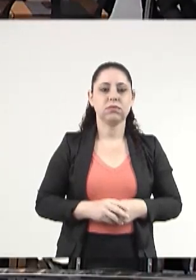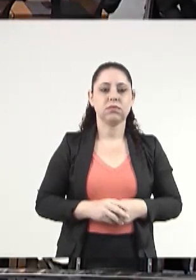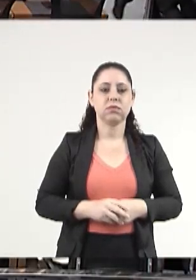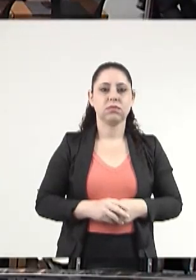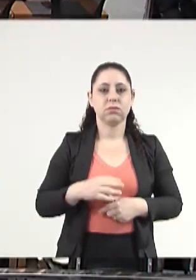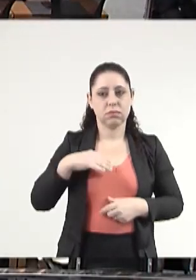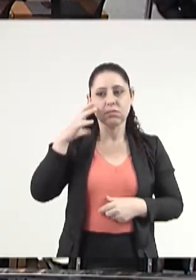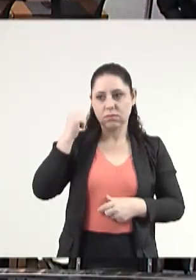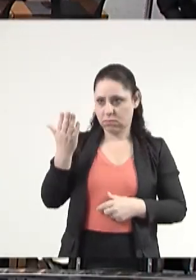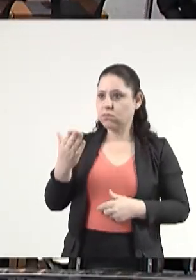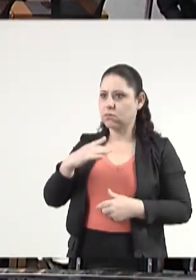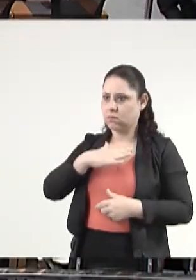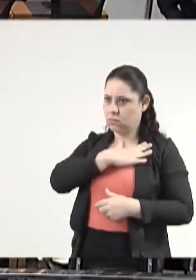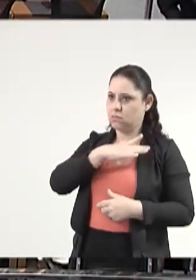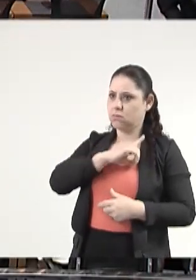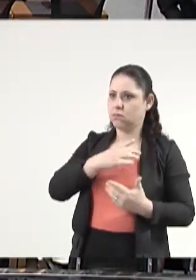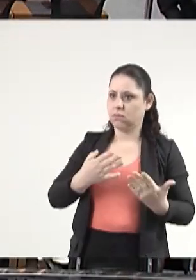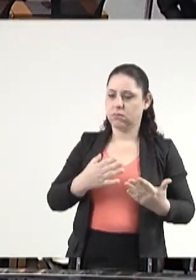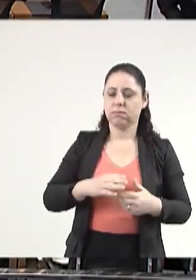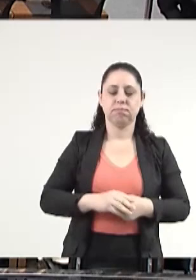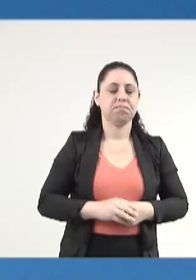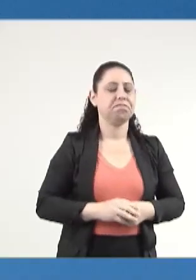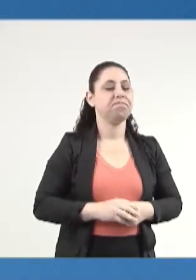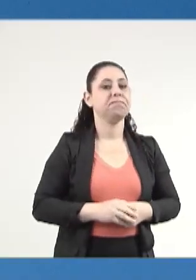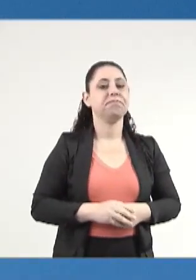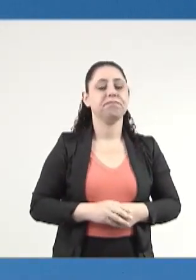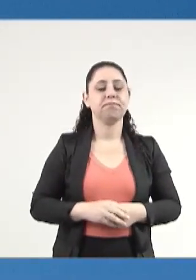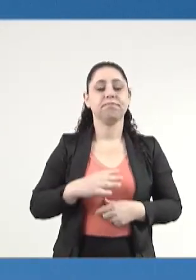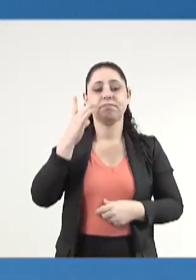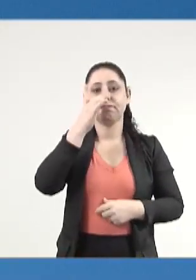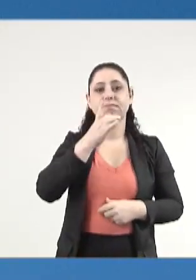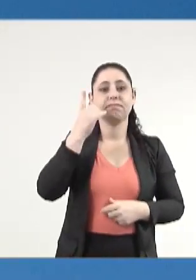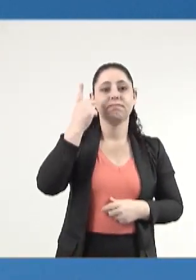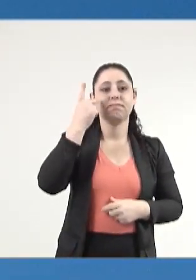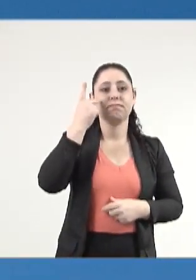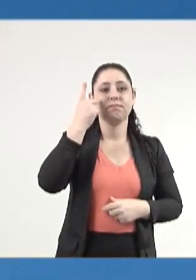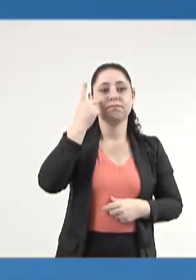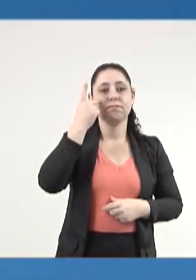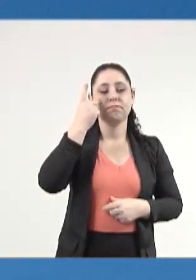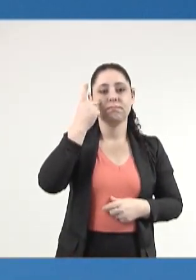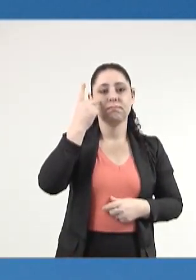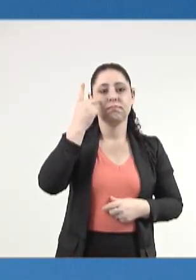Vamos ouvir o coronel. Viu, deputado Pedro Kemp? Esta casa,